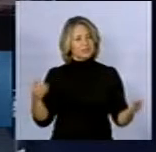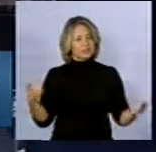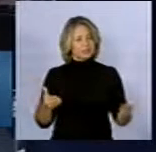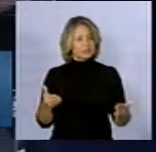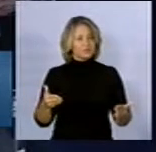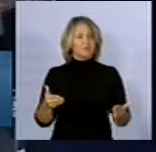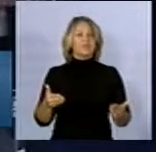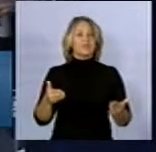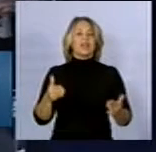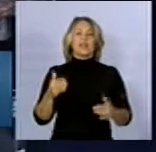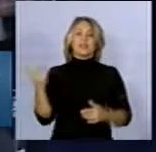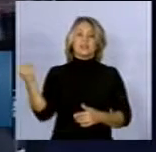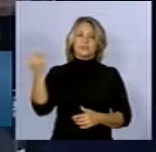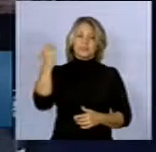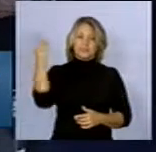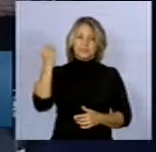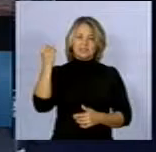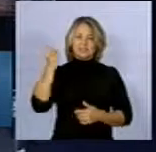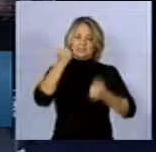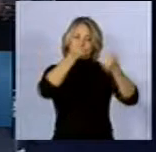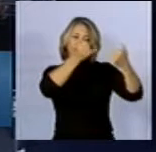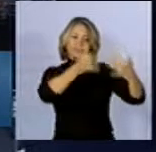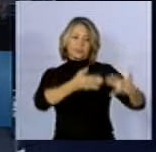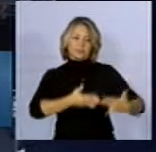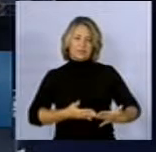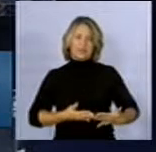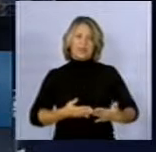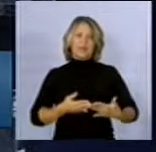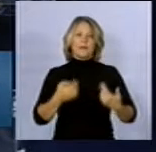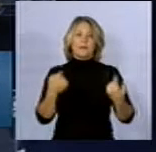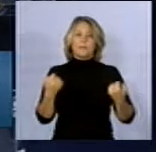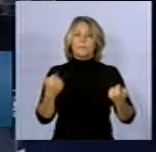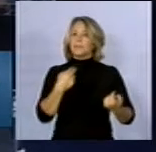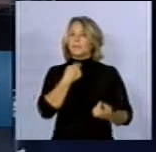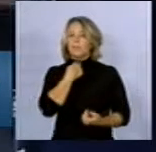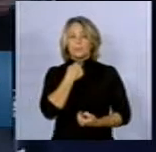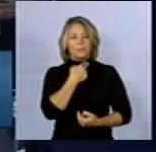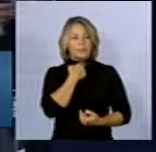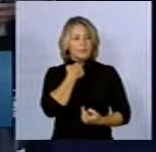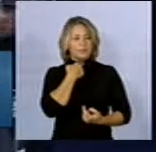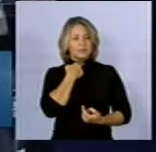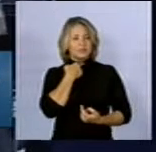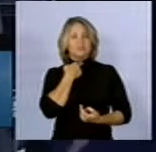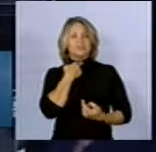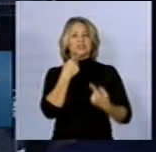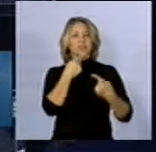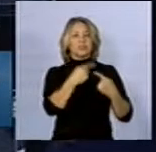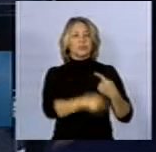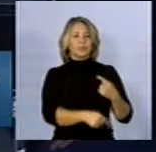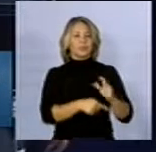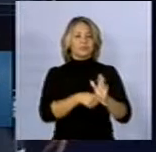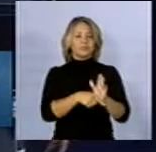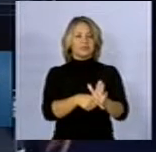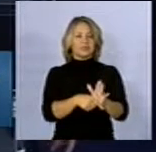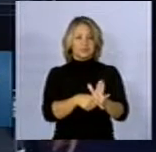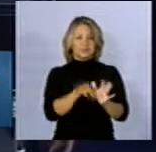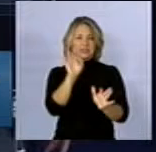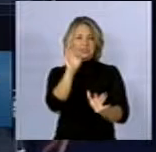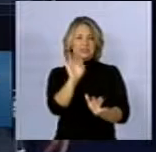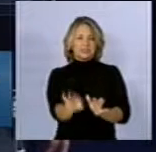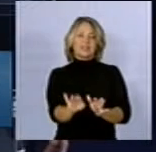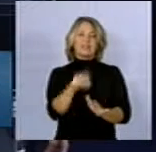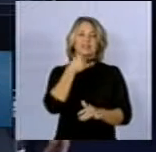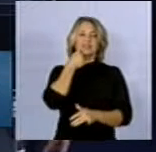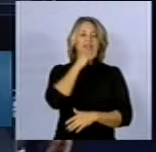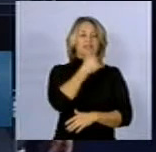ser razoáveis para justificar, desde que elas não comprometam o benefício óbvio da